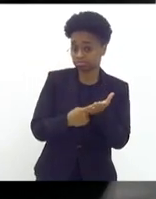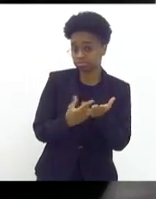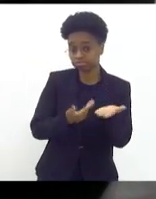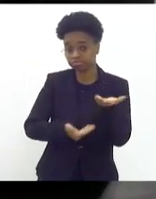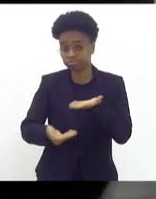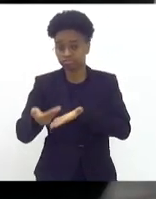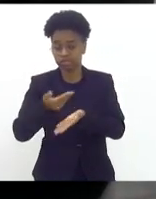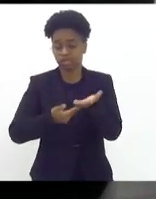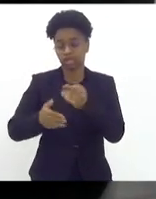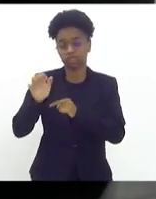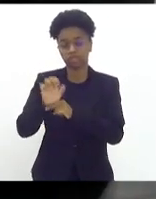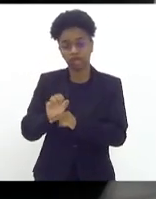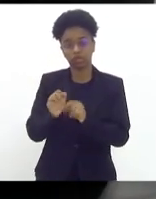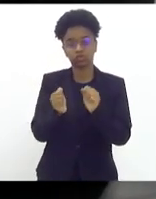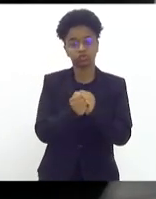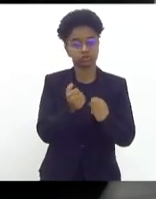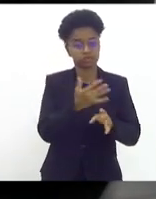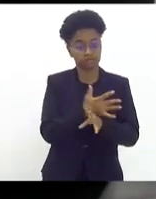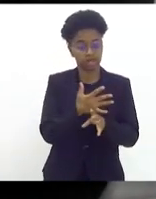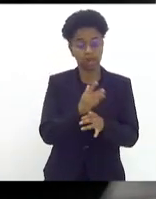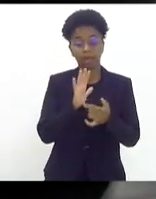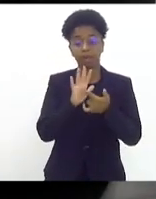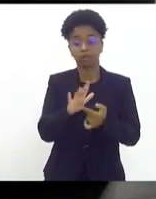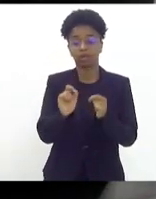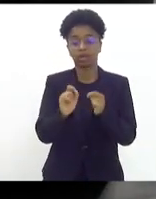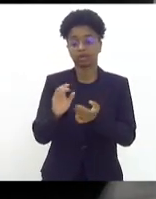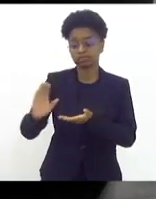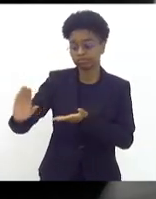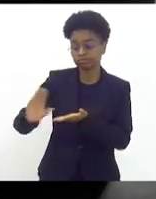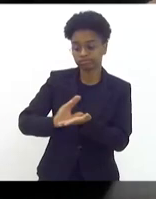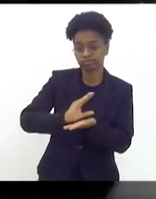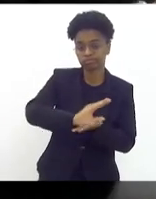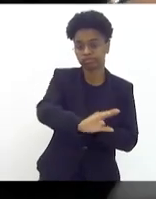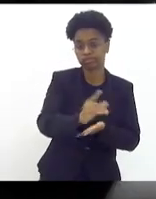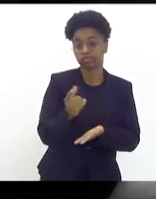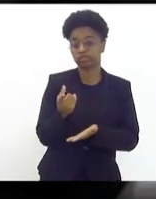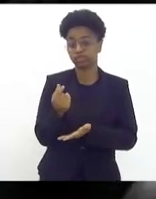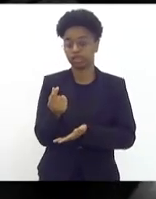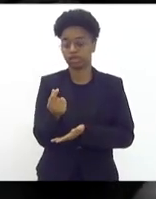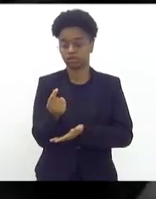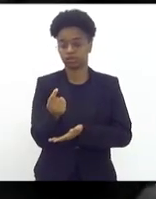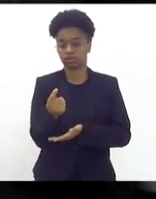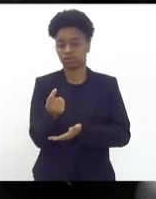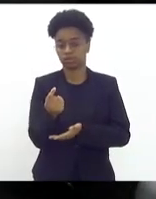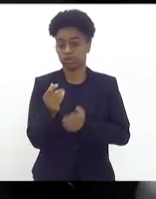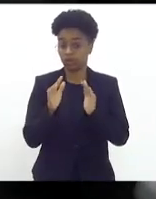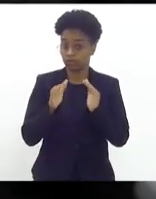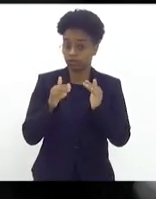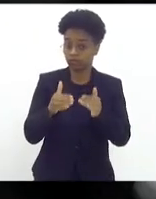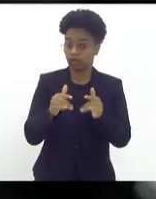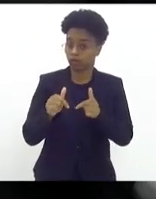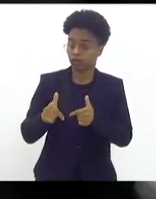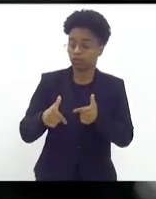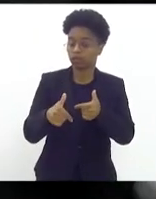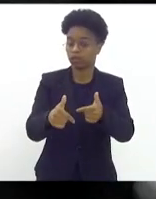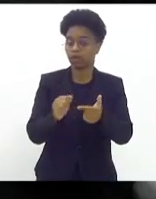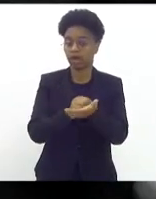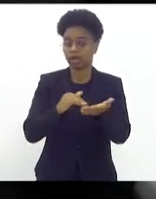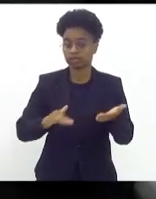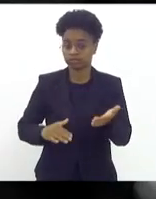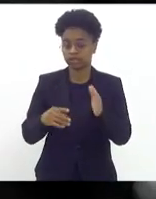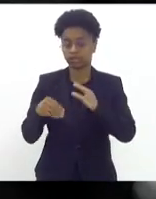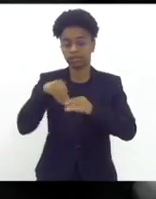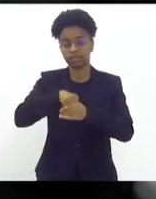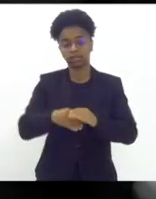Estado com os municípios. E aqui ele fala de repasses de recursos financeiros, né, destinados à atividades